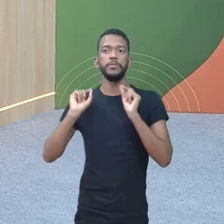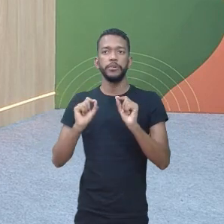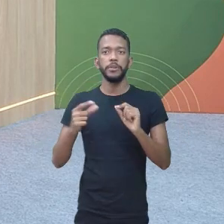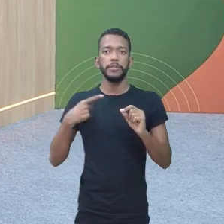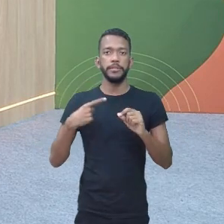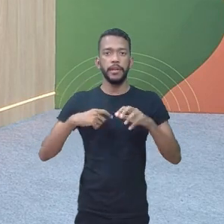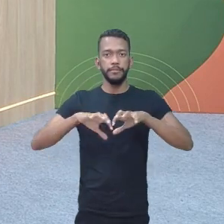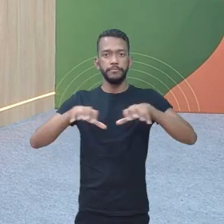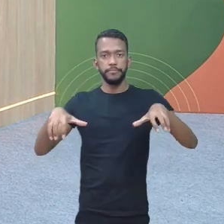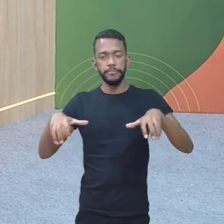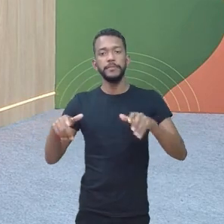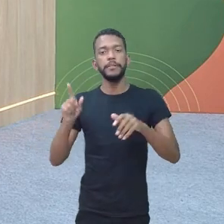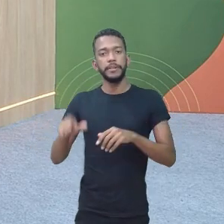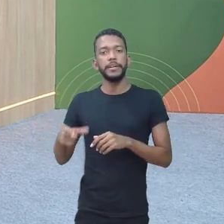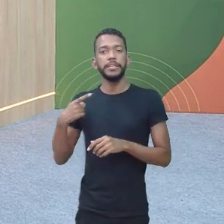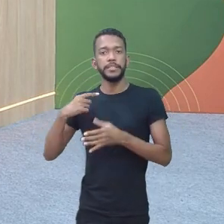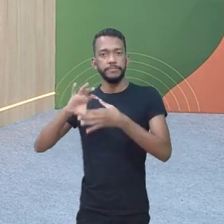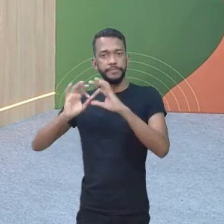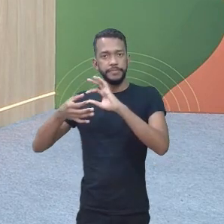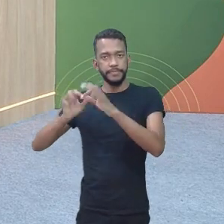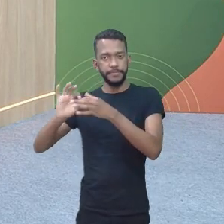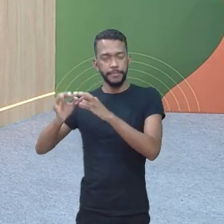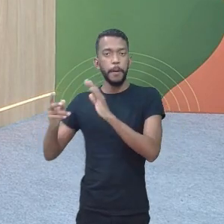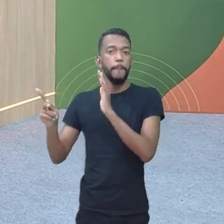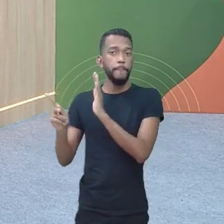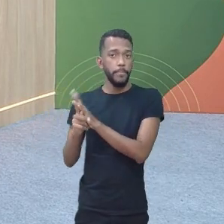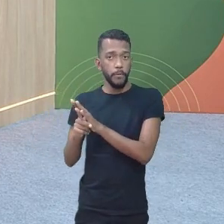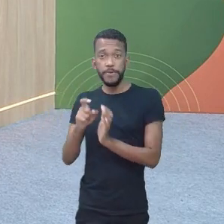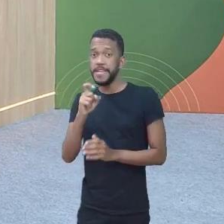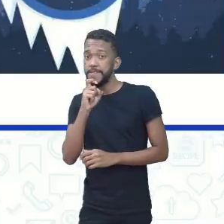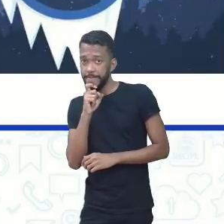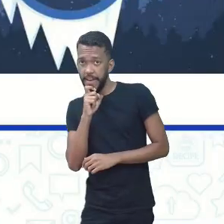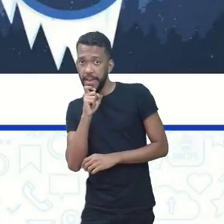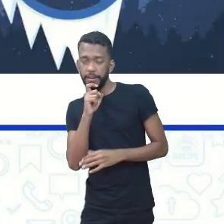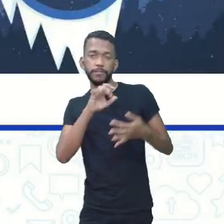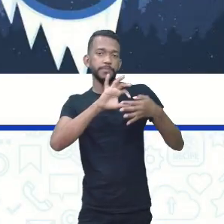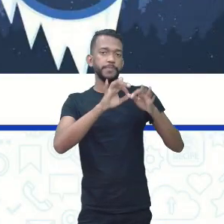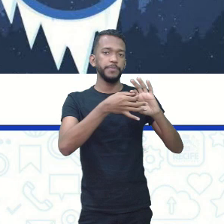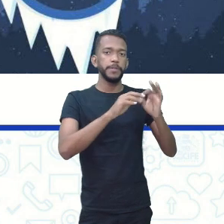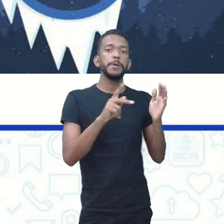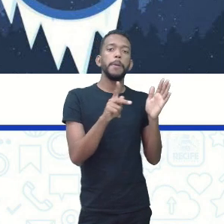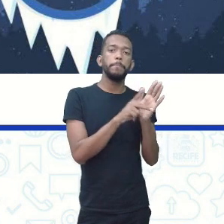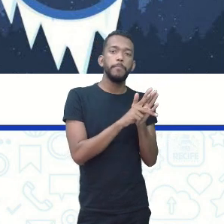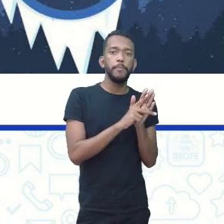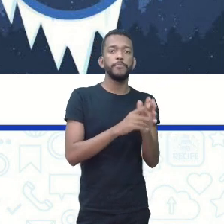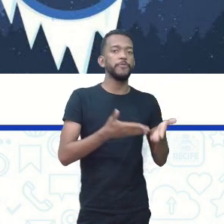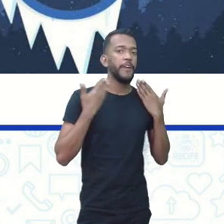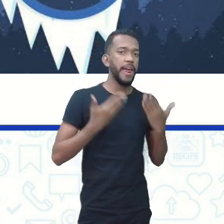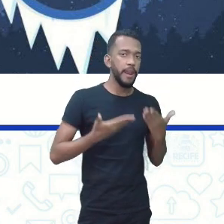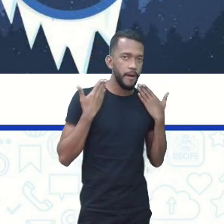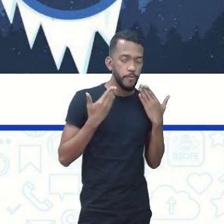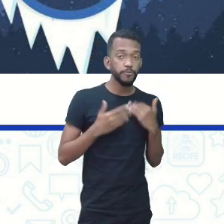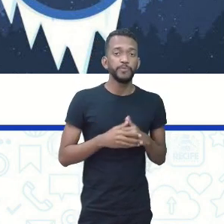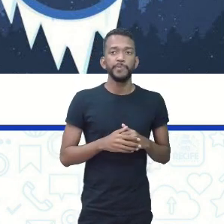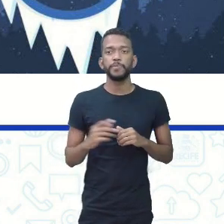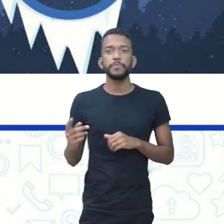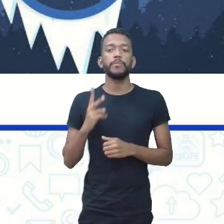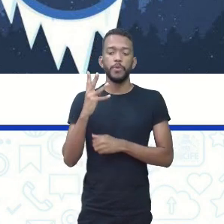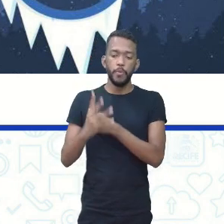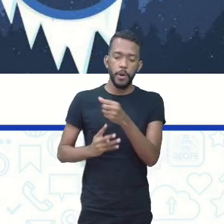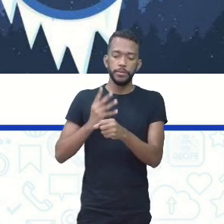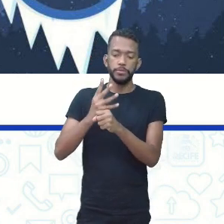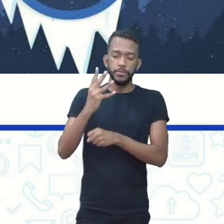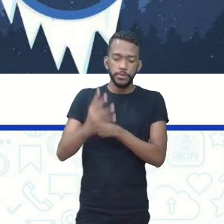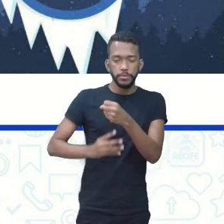em Jogos de Inverno e os Jogos de Verão, como a gente está vendo aqui, né? Eles acontecem de 4 em 4 anos e se divide